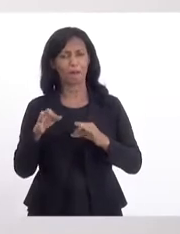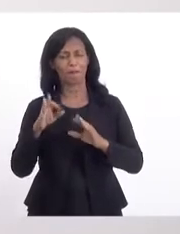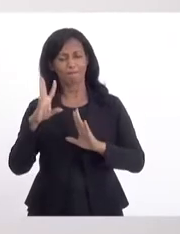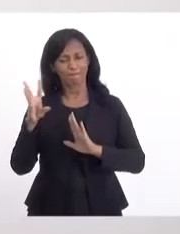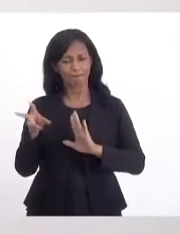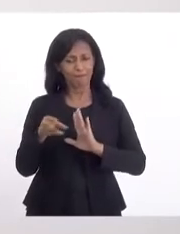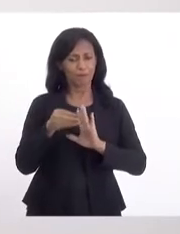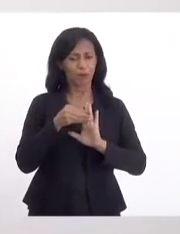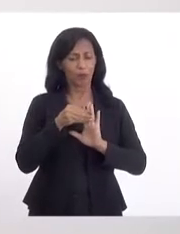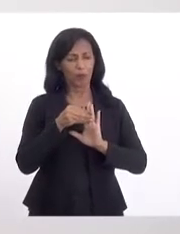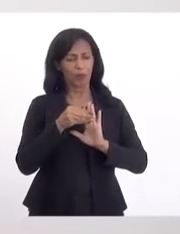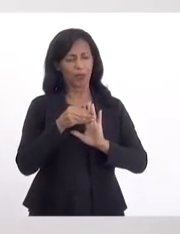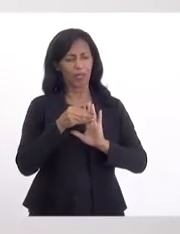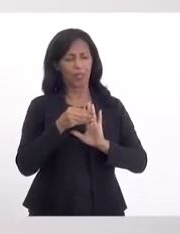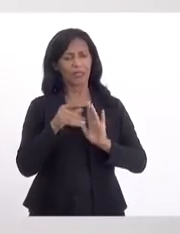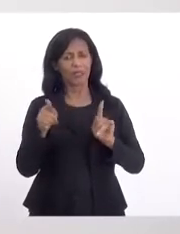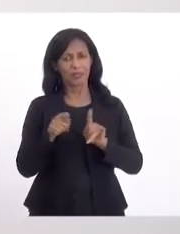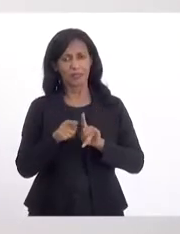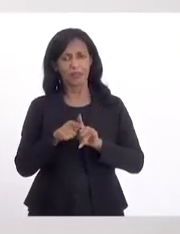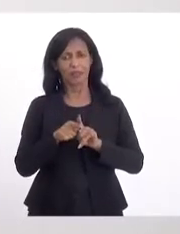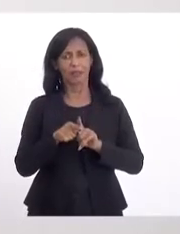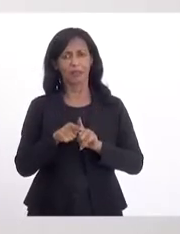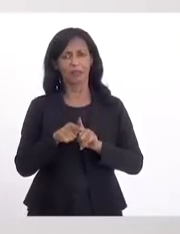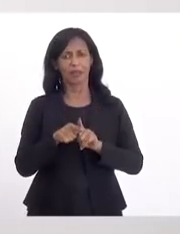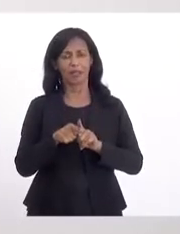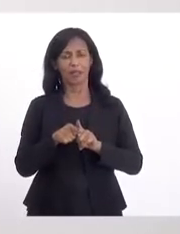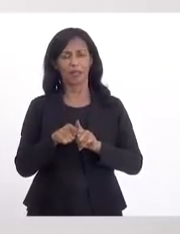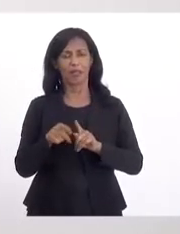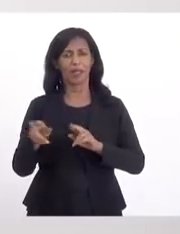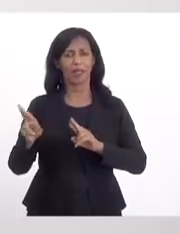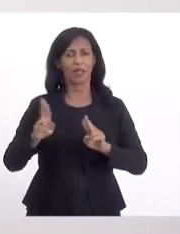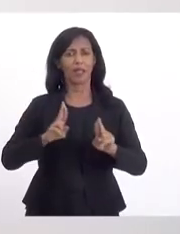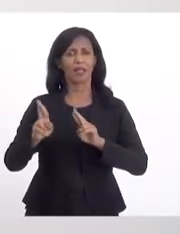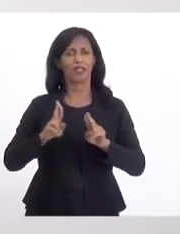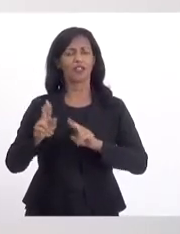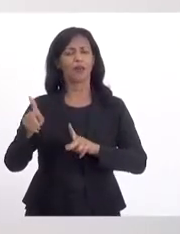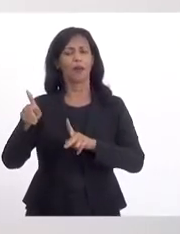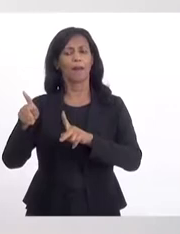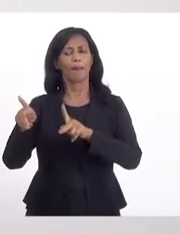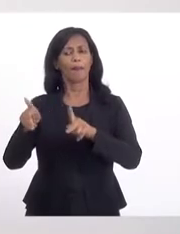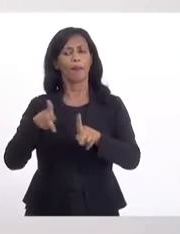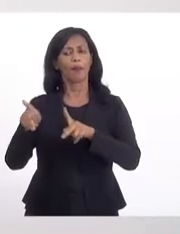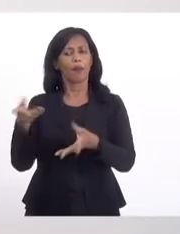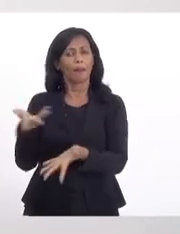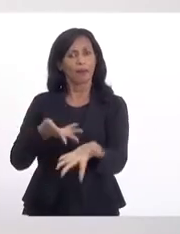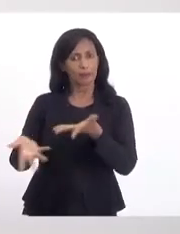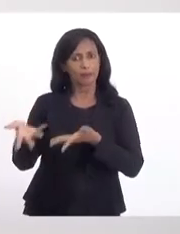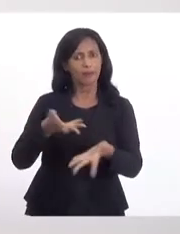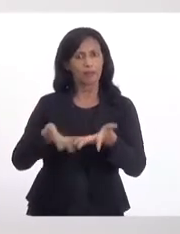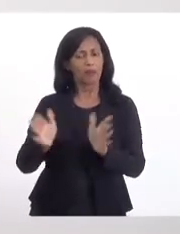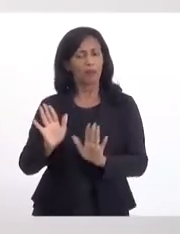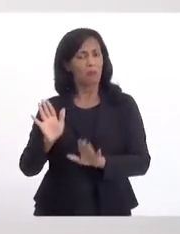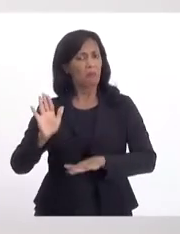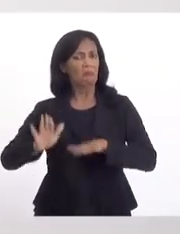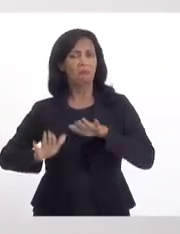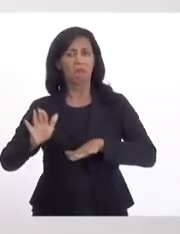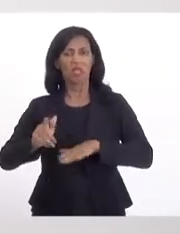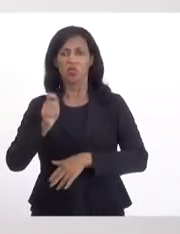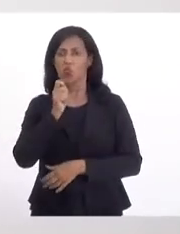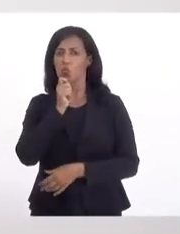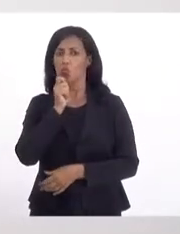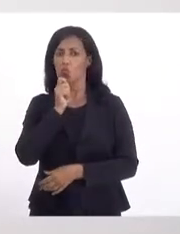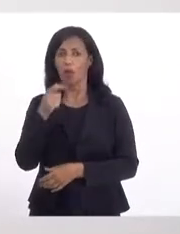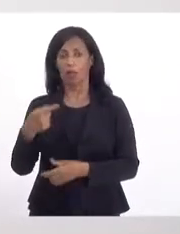colocar nesse plano as questões relativas à participação popular. Ainda que não